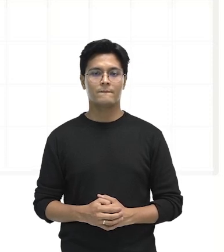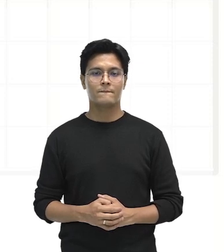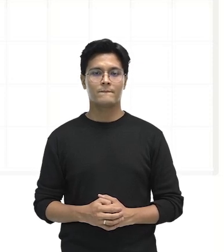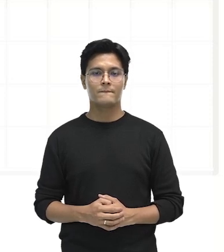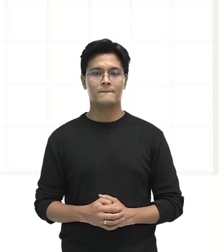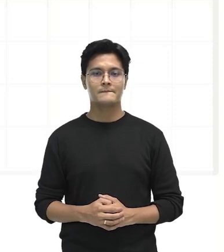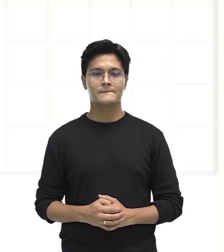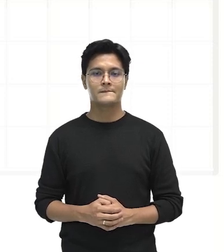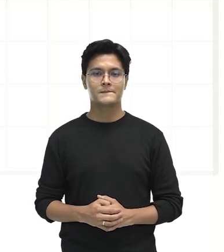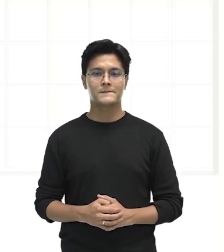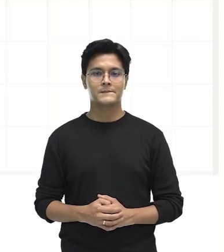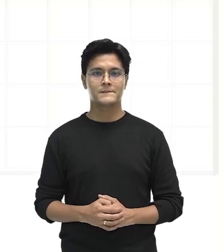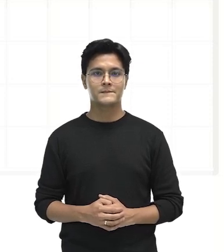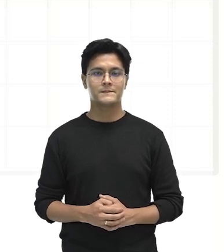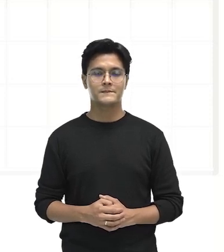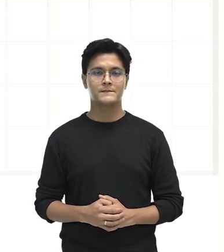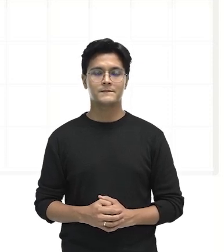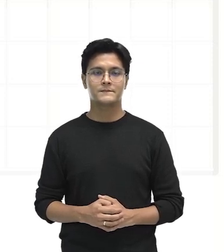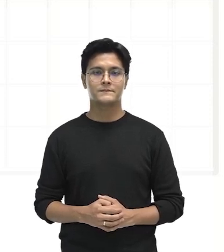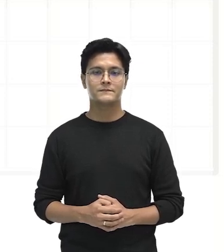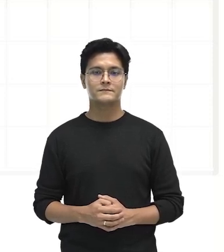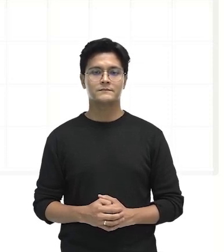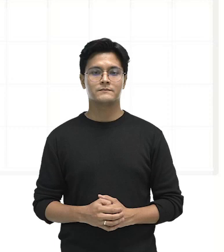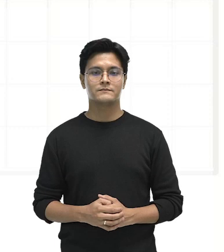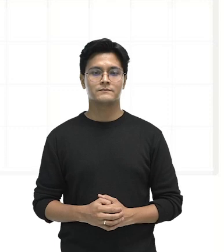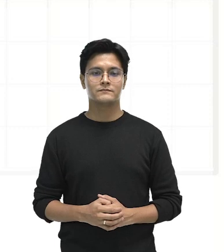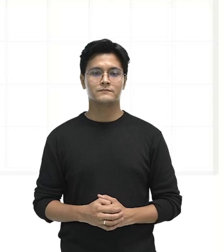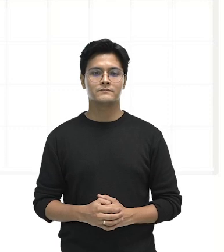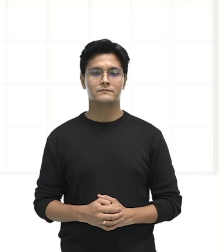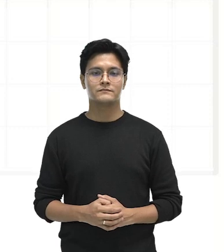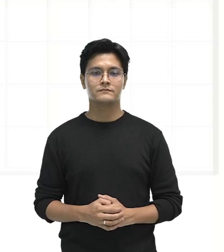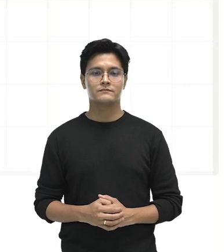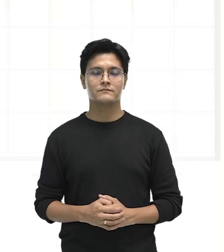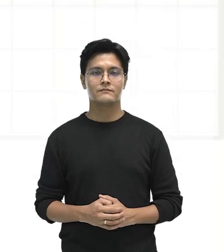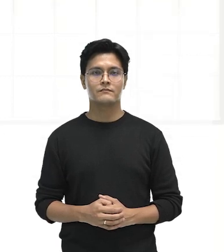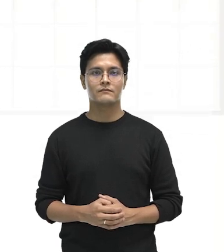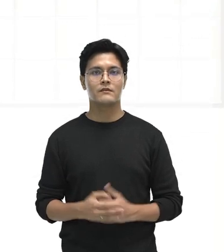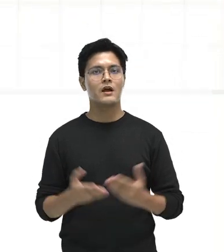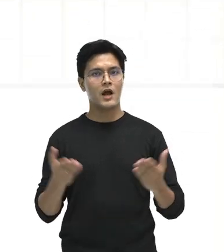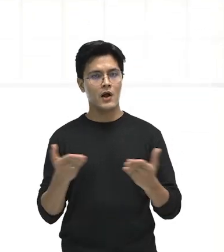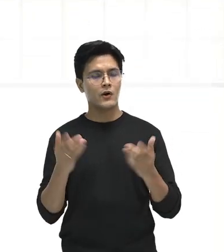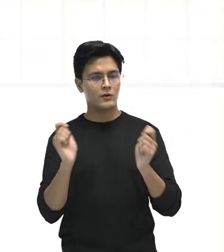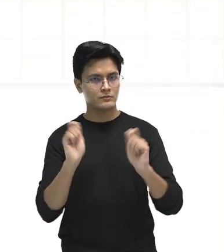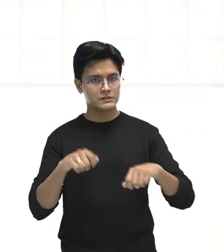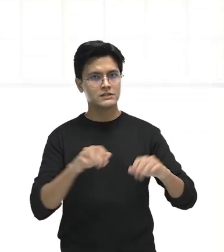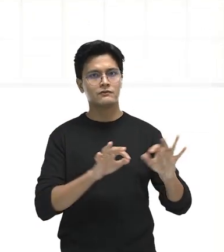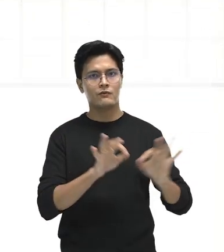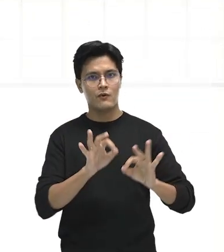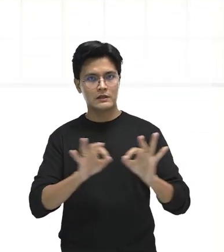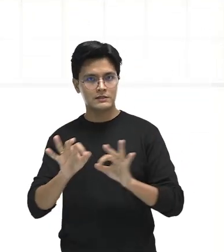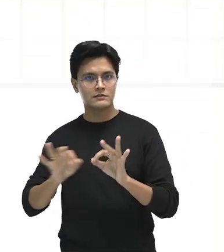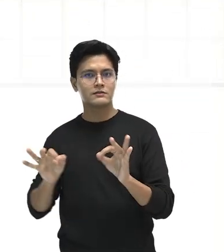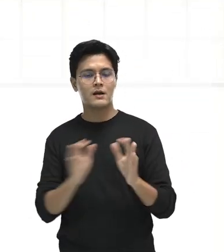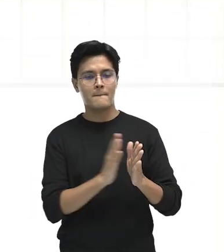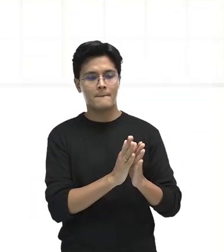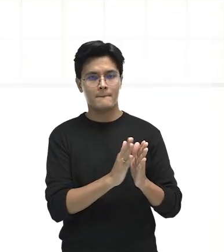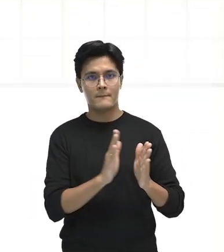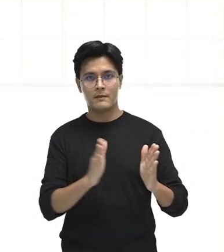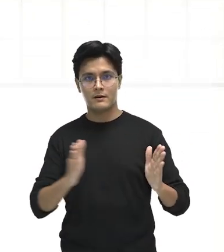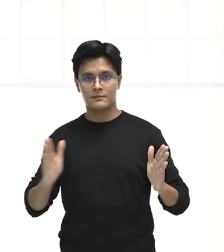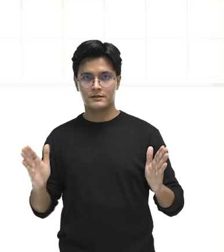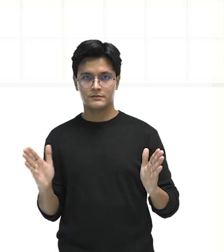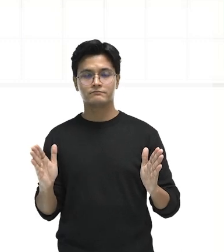2/3 maior que 5/8. Ou seja, vamos ordenar agora. Então, em primeiro lugar